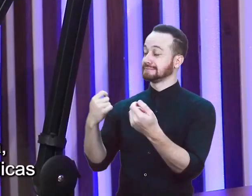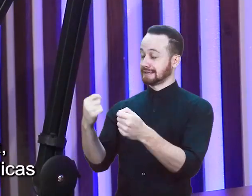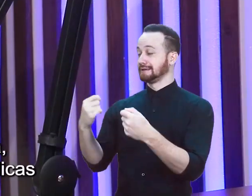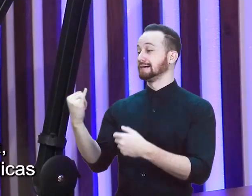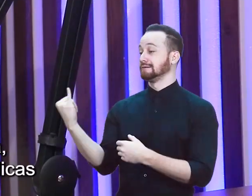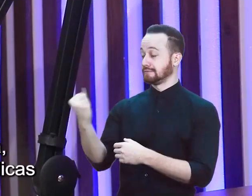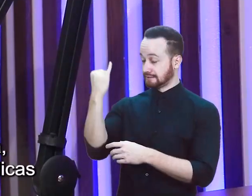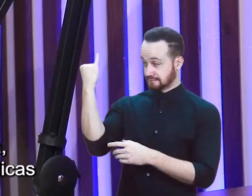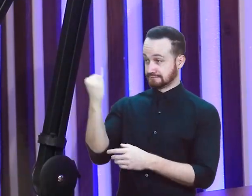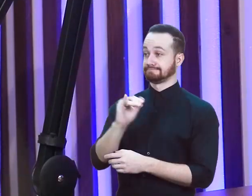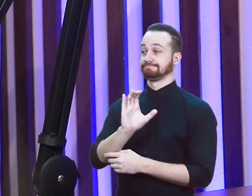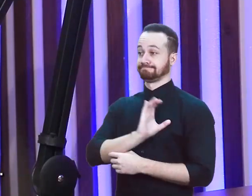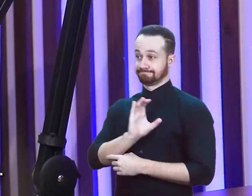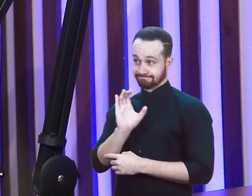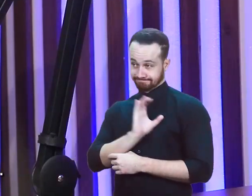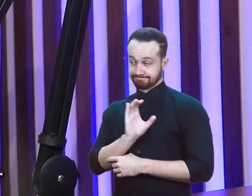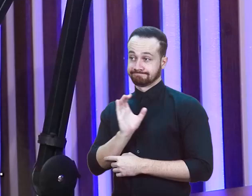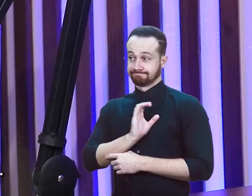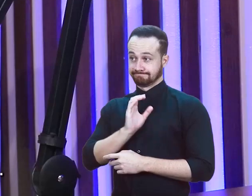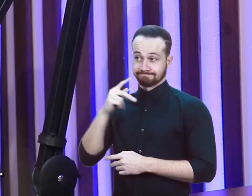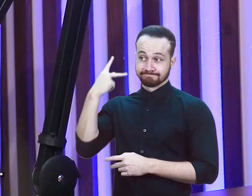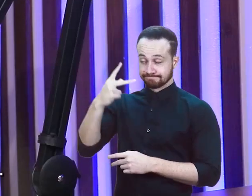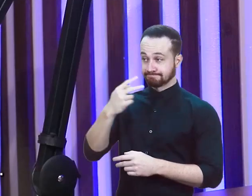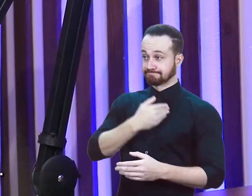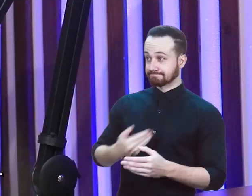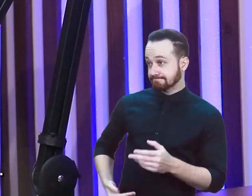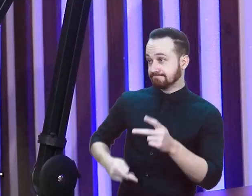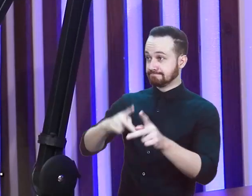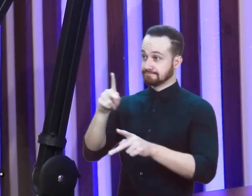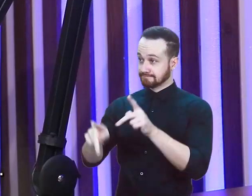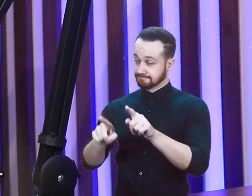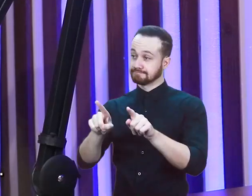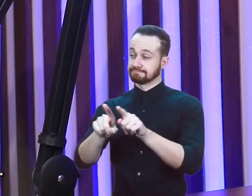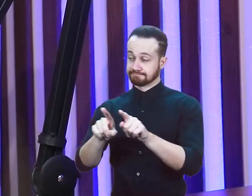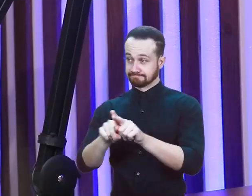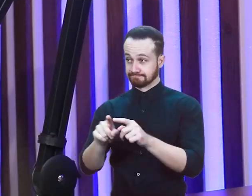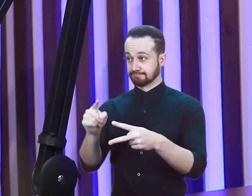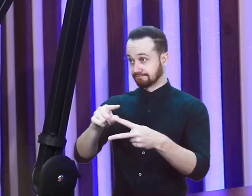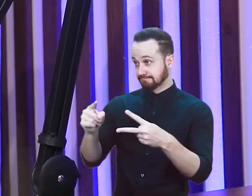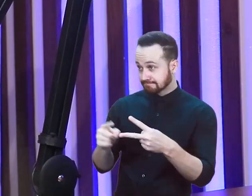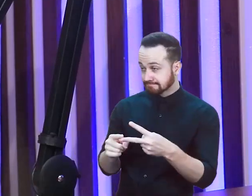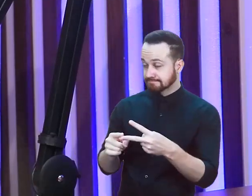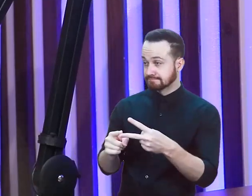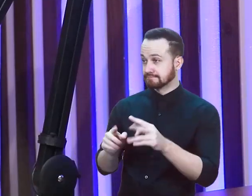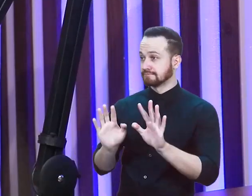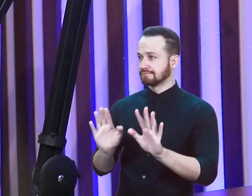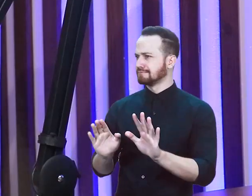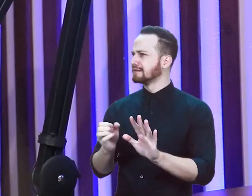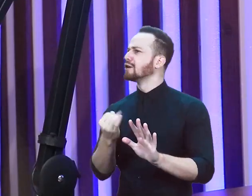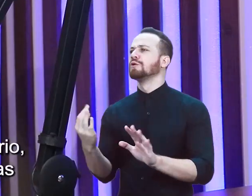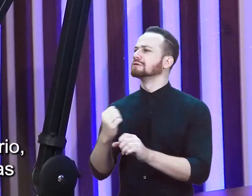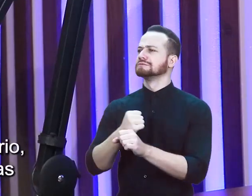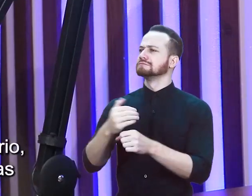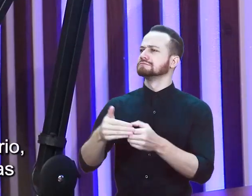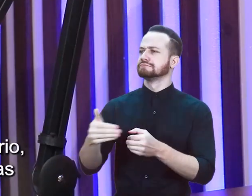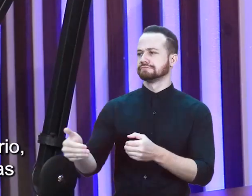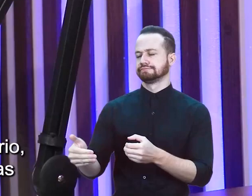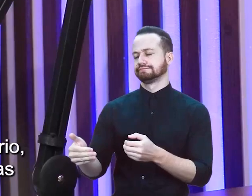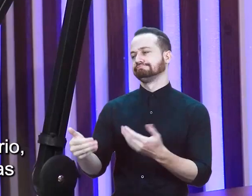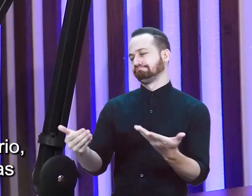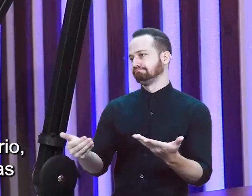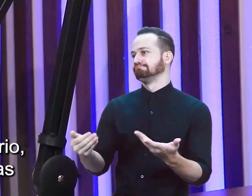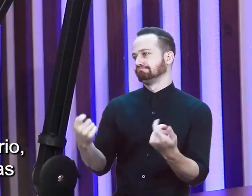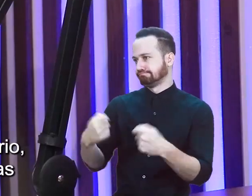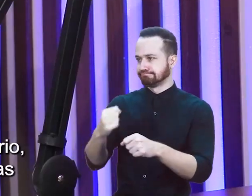as políticas públicas e as ações afirmativas. Por quanto tempo? Por quanto